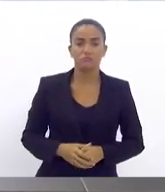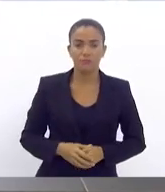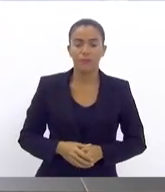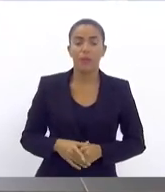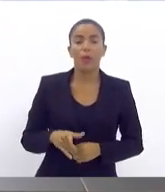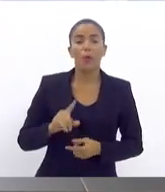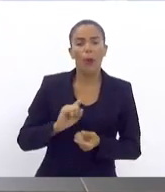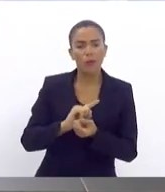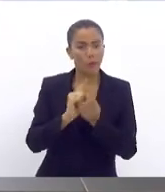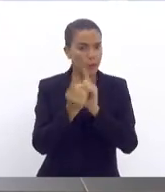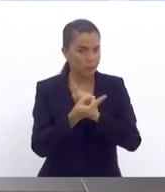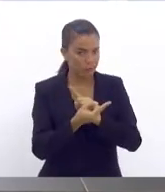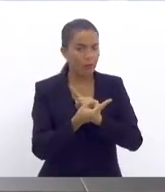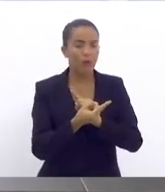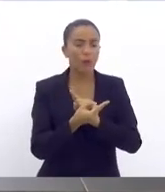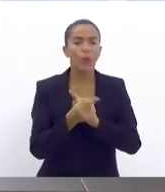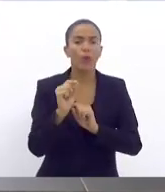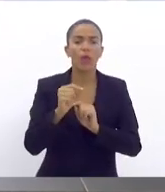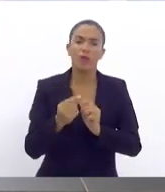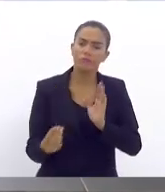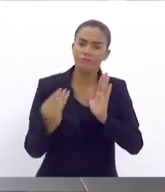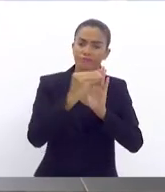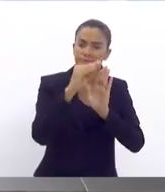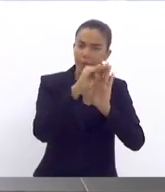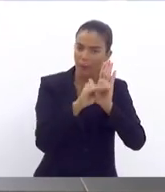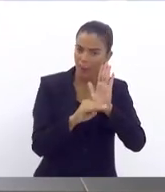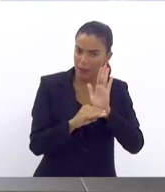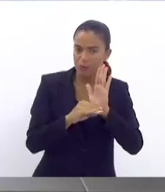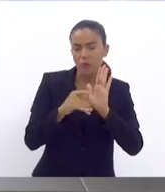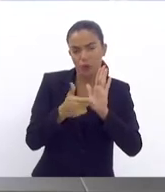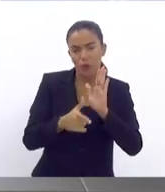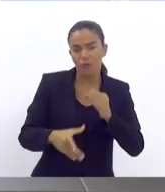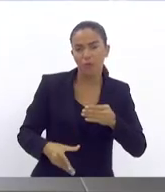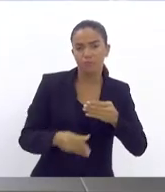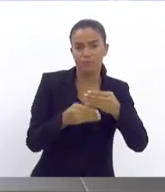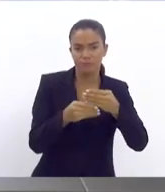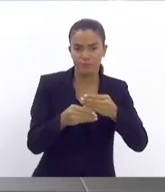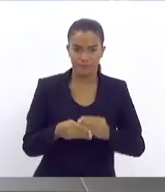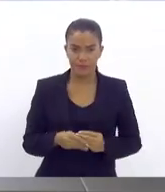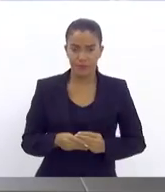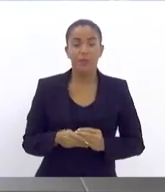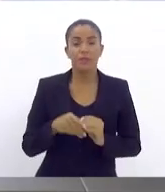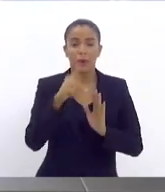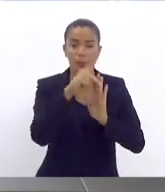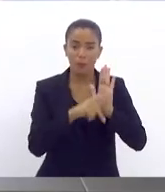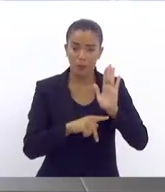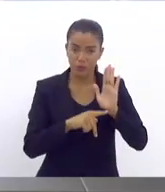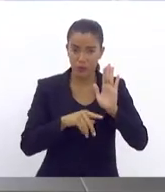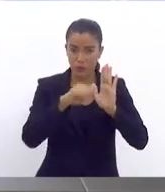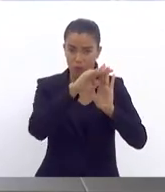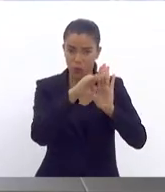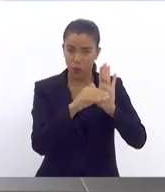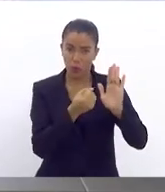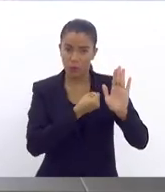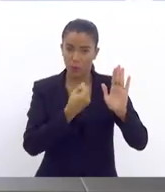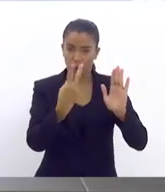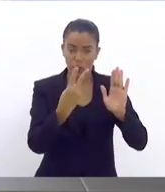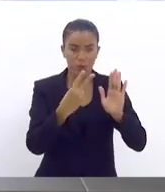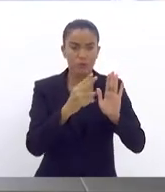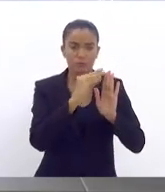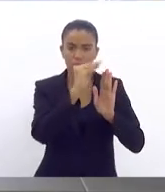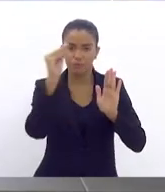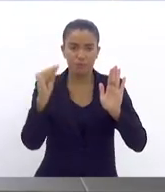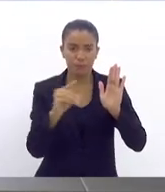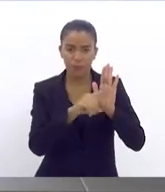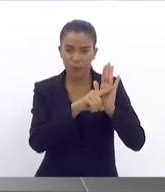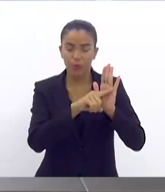Caso contrário, a gente traz o projeto à pauta e o parecer passa a ser pela anexação. Então, o projeto item 2 da pauta retirado de pauta, pauta item